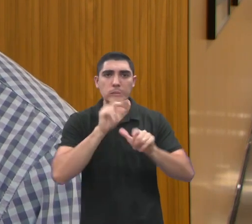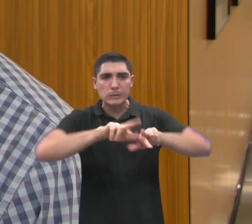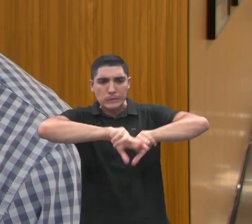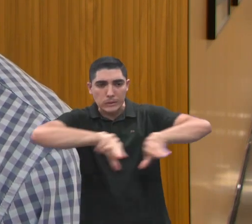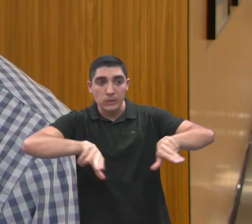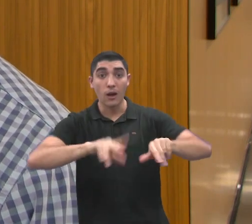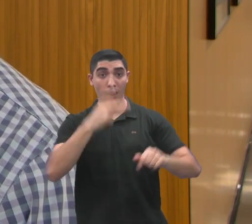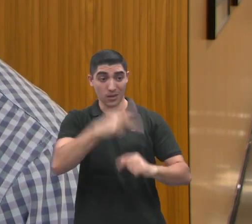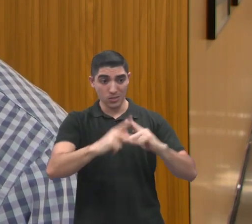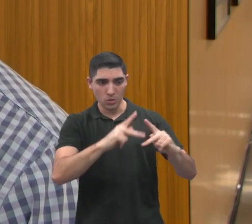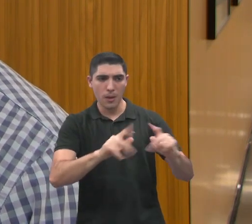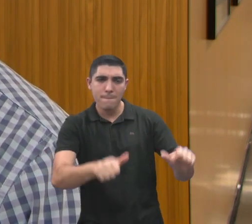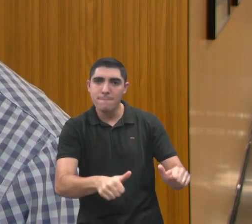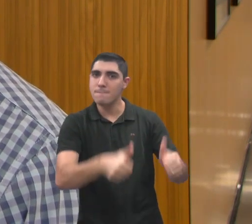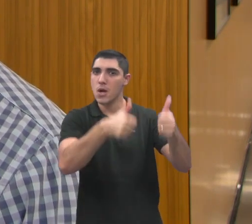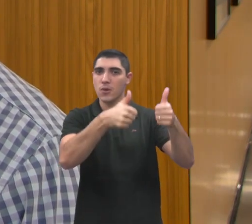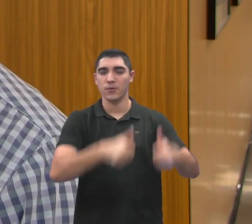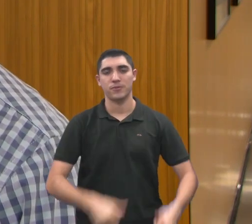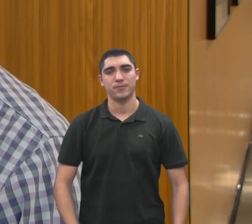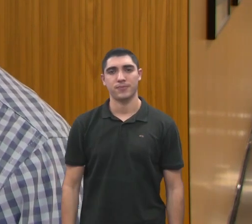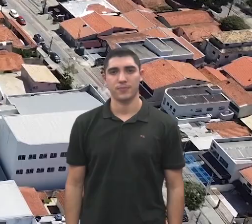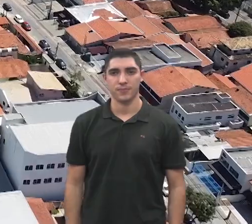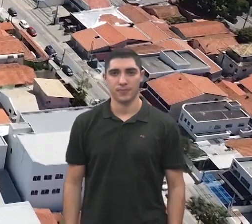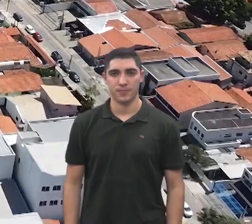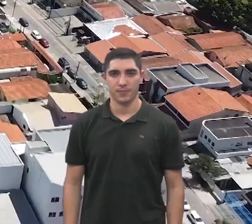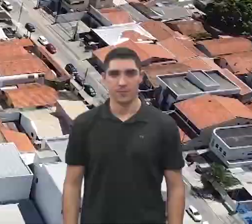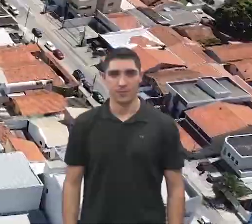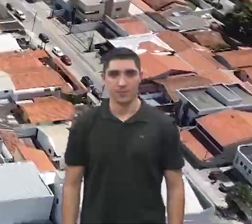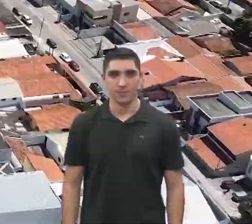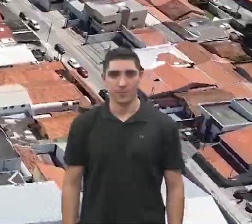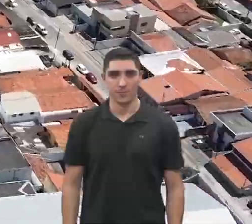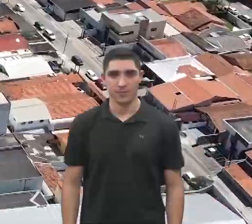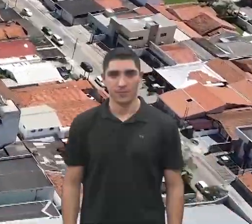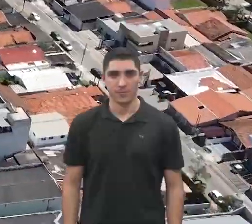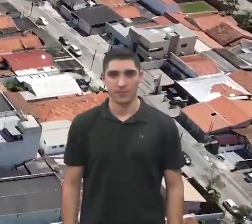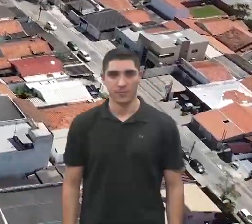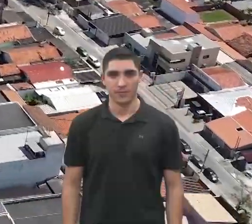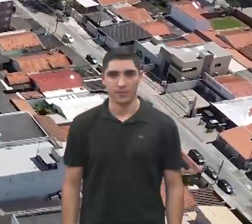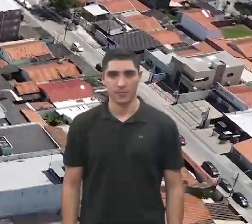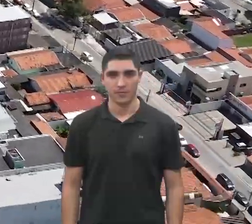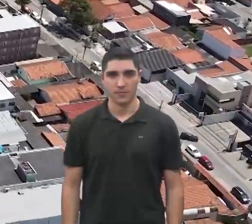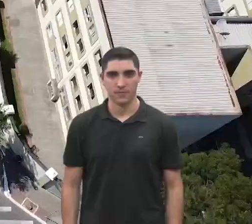aí conquistas para a gente melhorar a segurança da cidade.